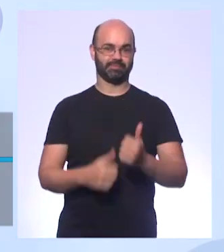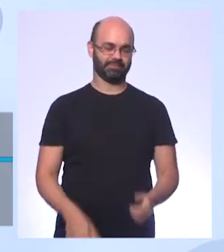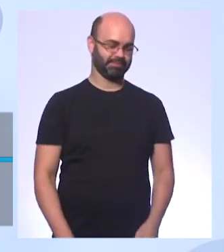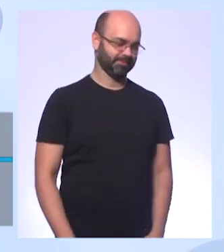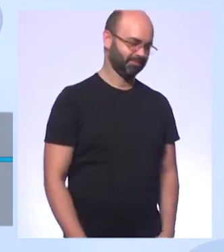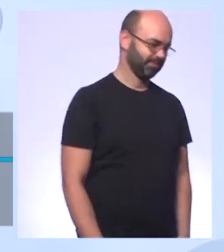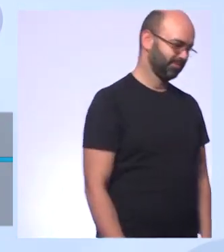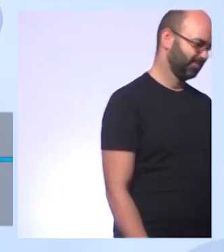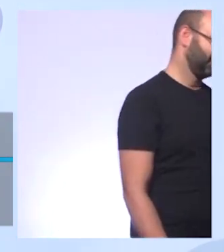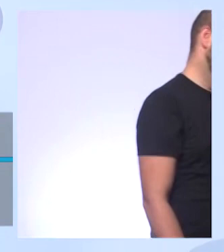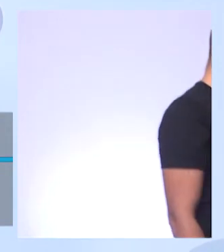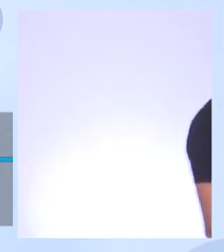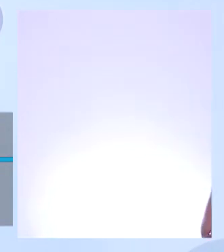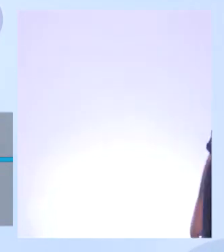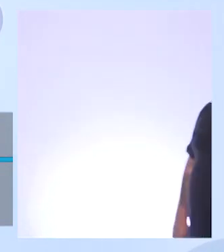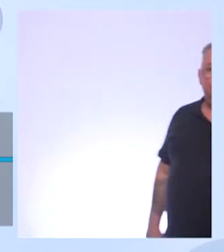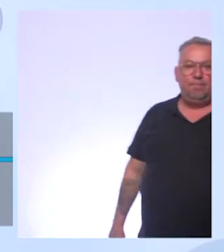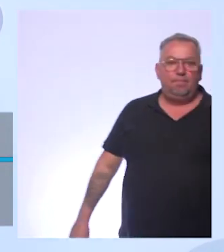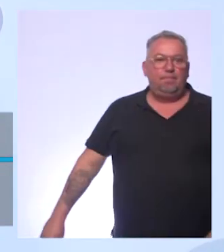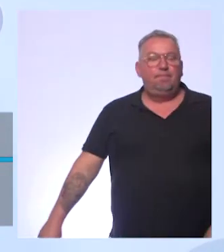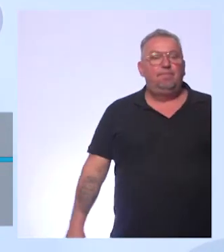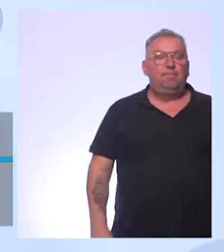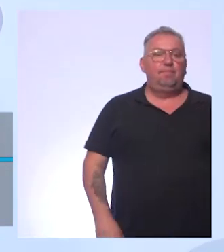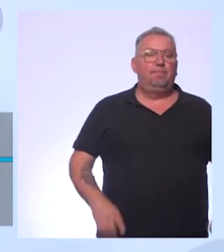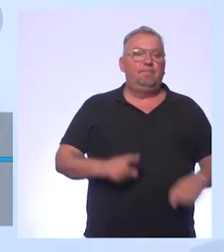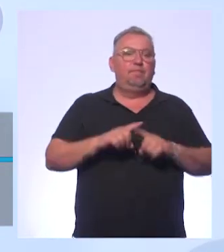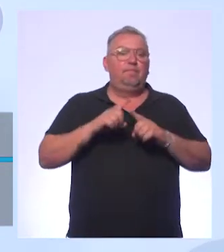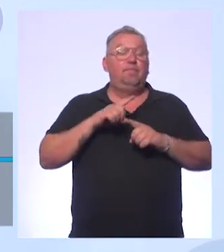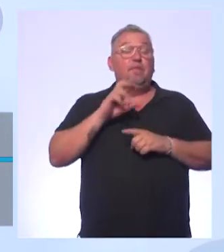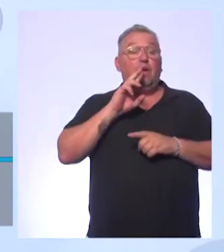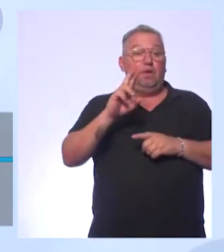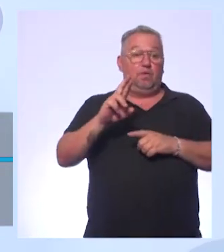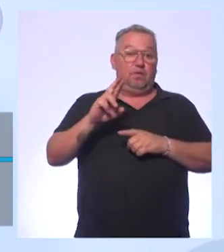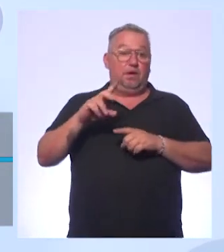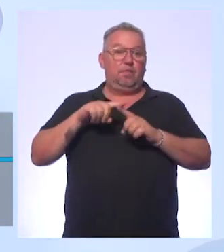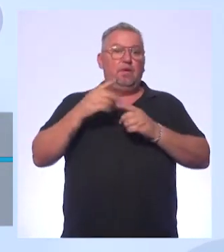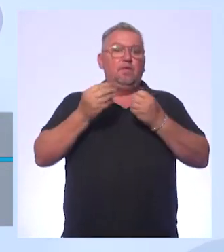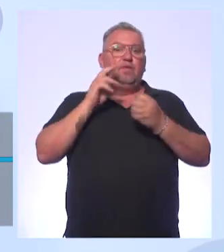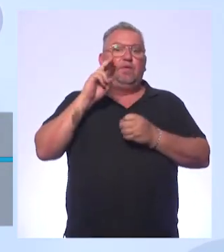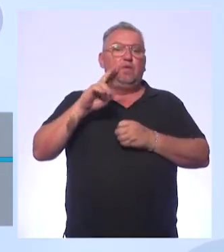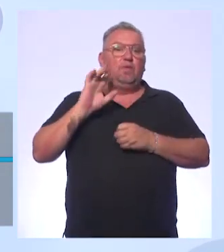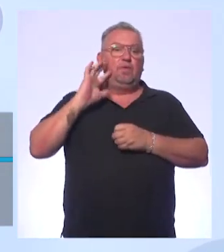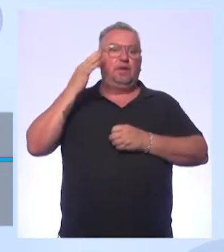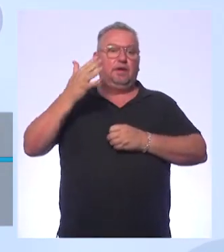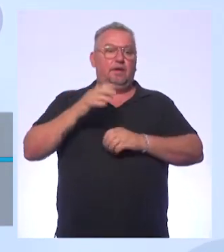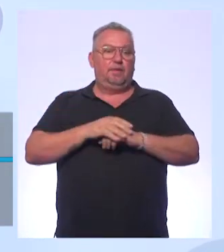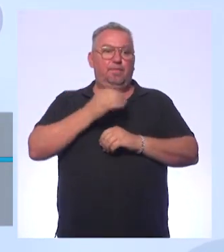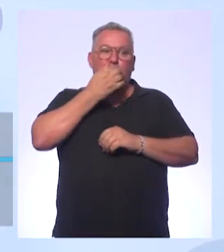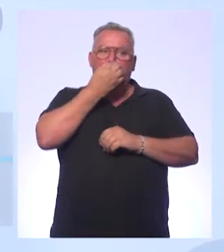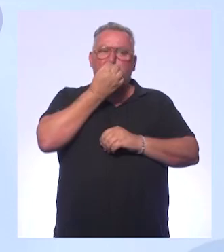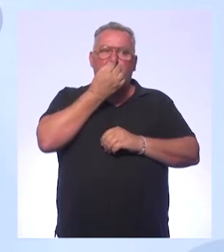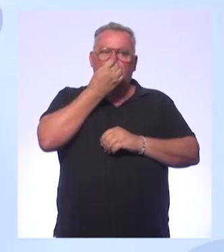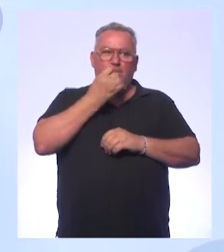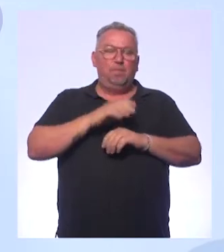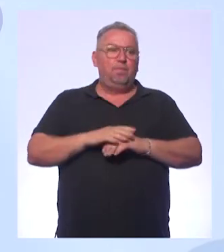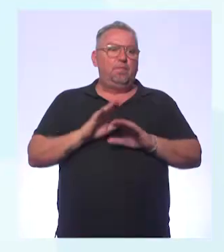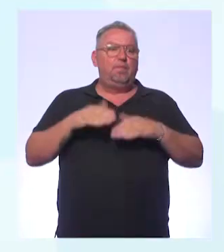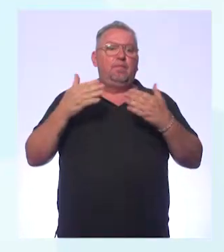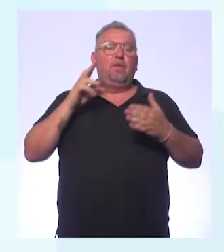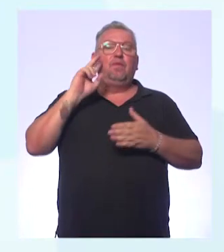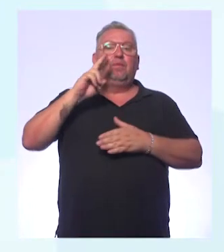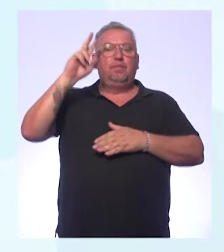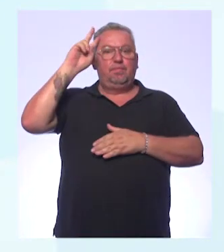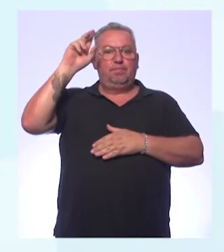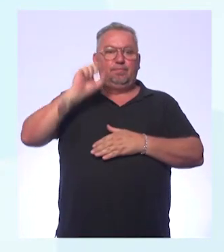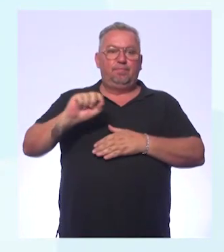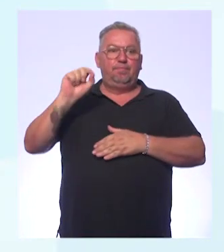o resultado, ó, já dei o resultado final, mas agora vamos ver como esse processo acontece? Vamos lá. Então, ó, vamos lembrar